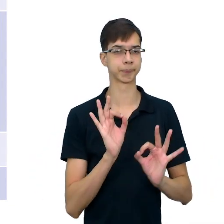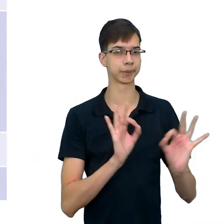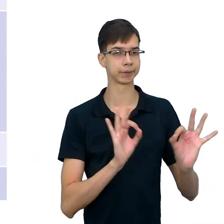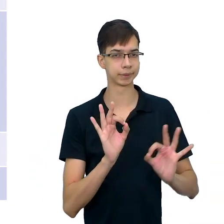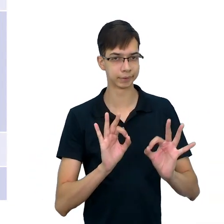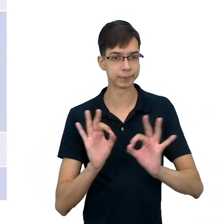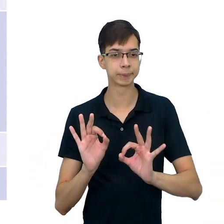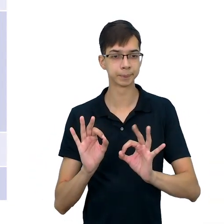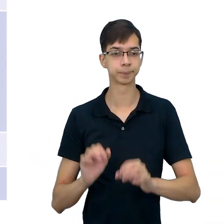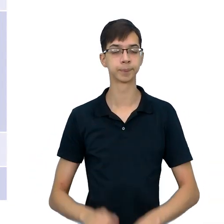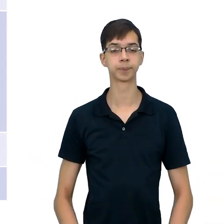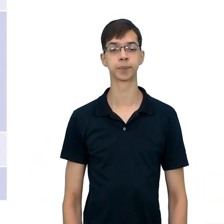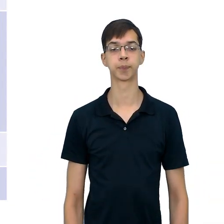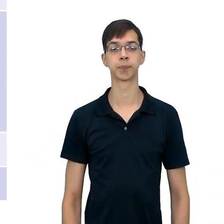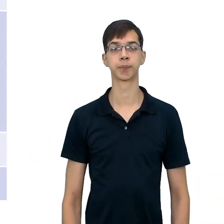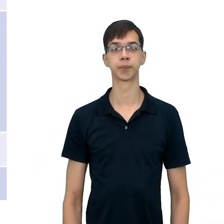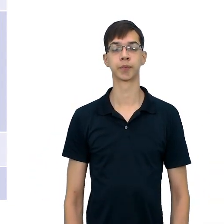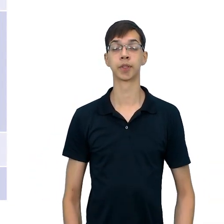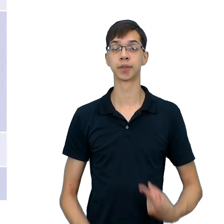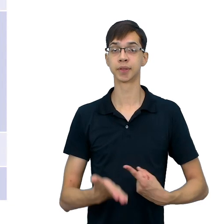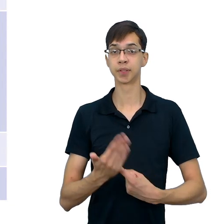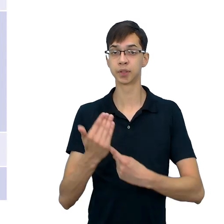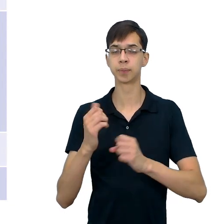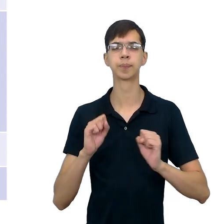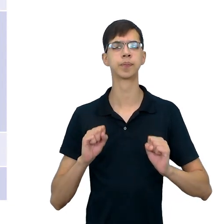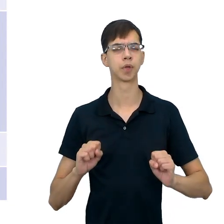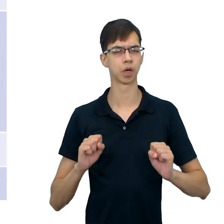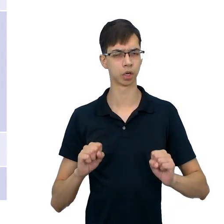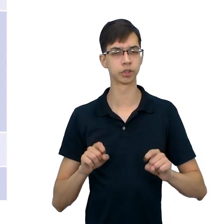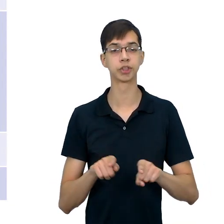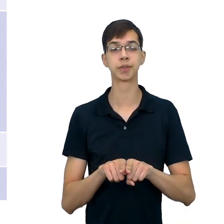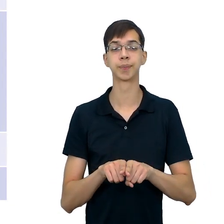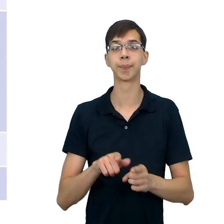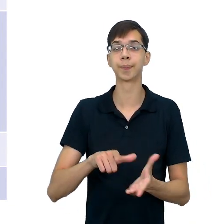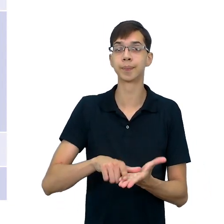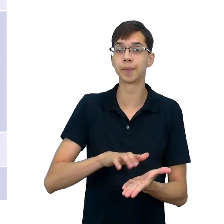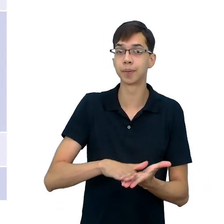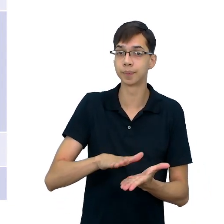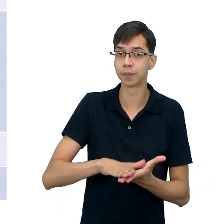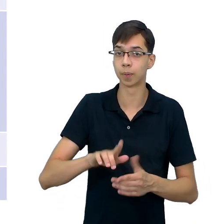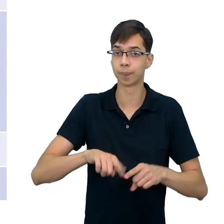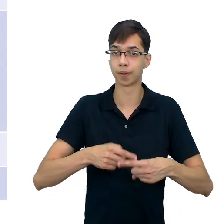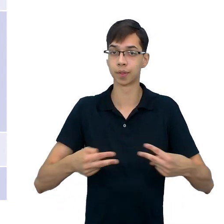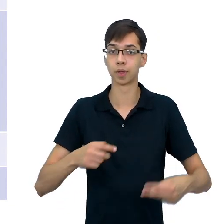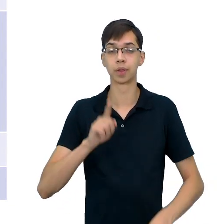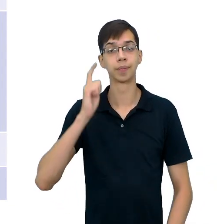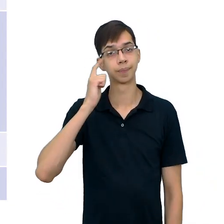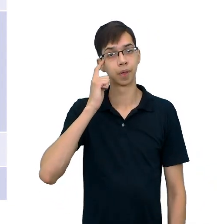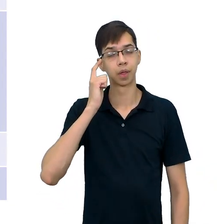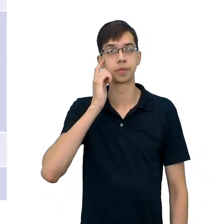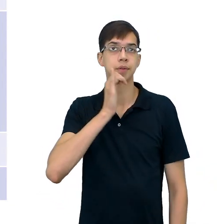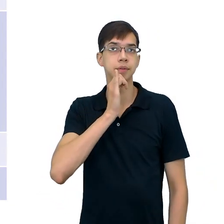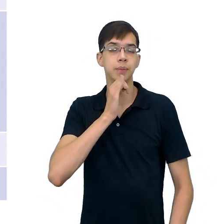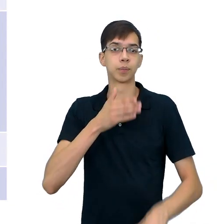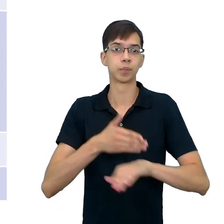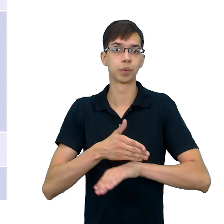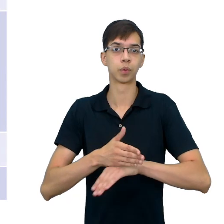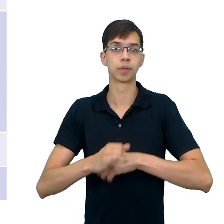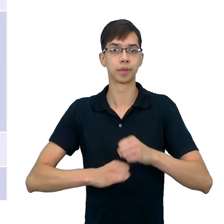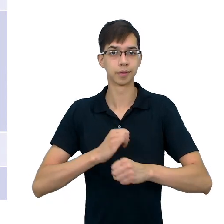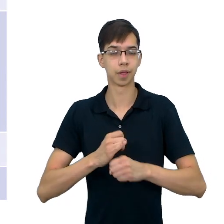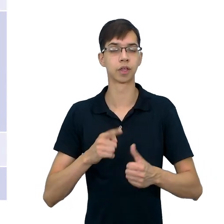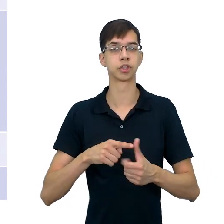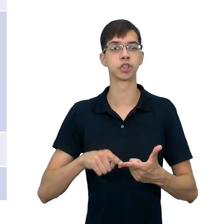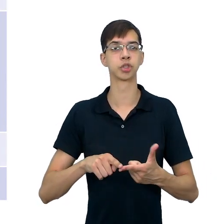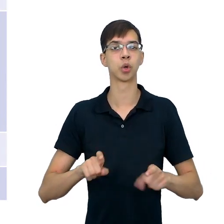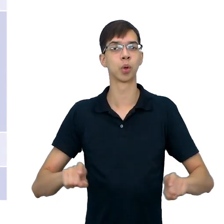esses recursos podem ser tanto tecnológicos como os recursos impressos, né? Nós vamos pensar aí no acesso à internet, na utilização de um